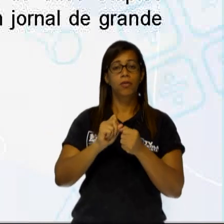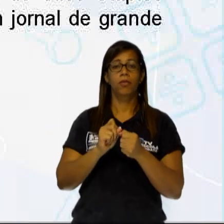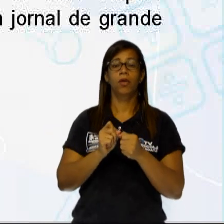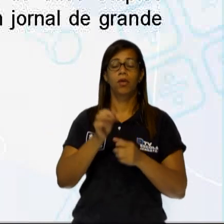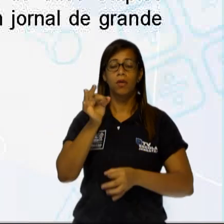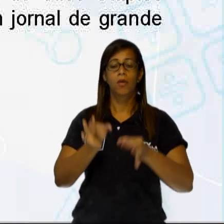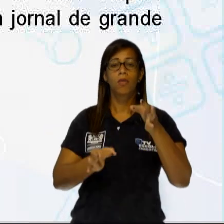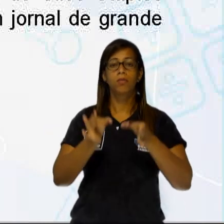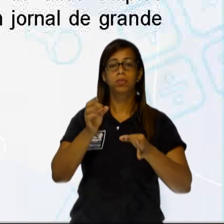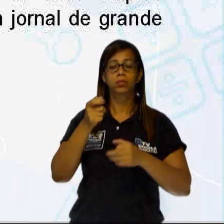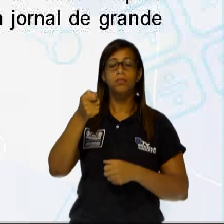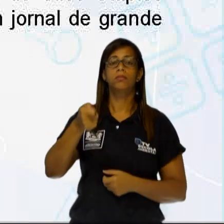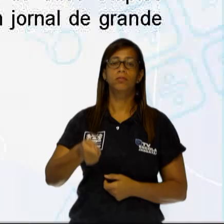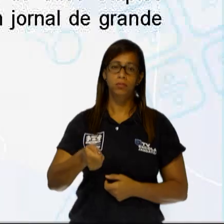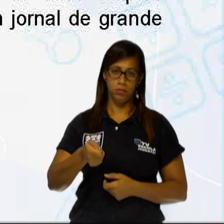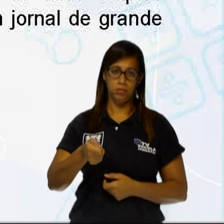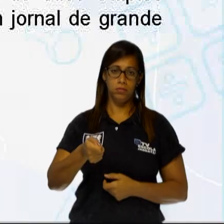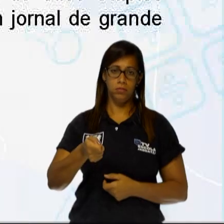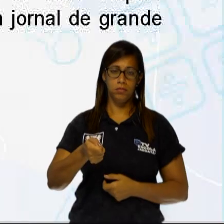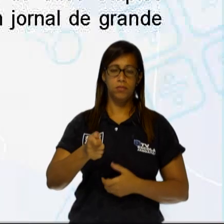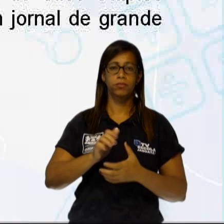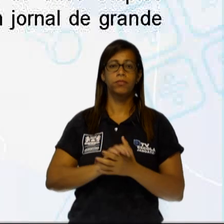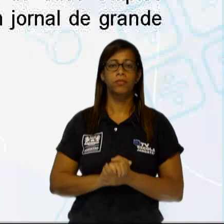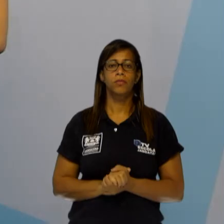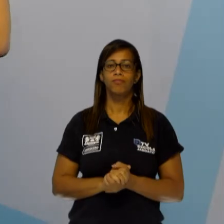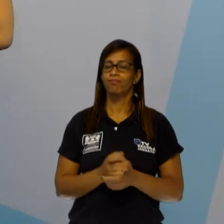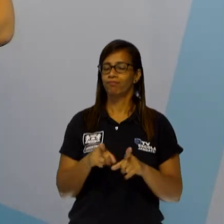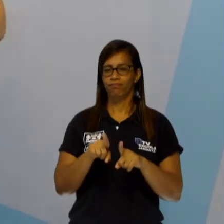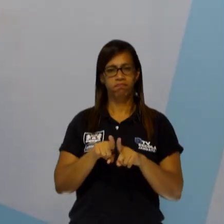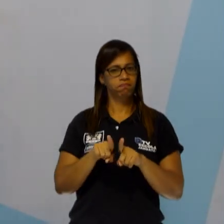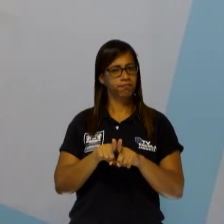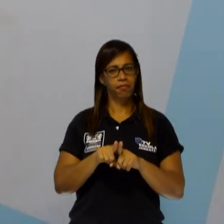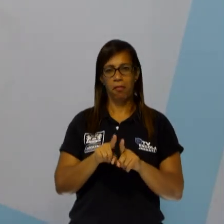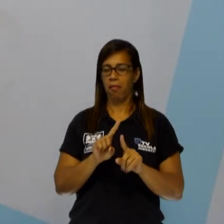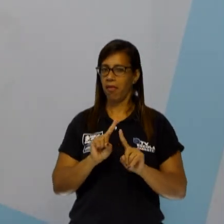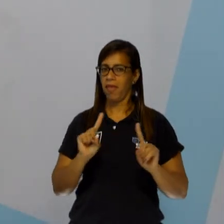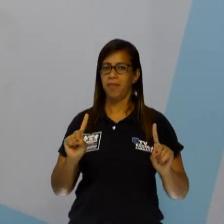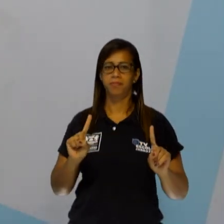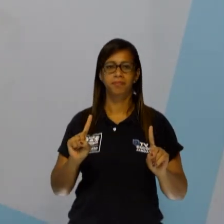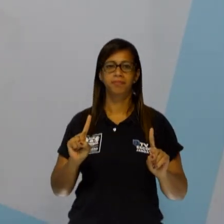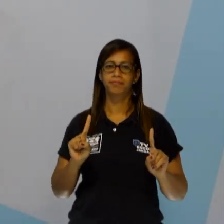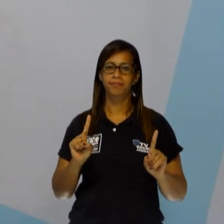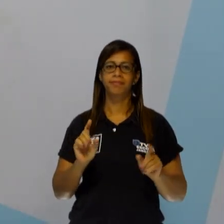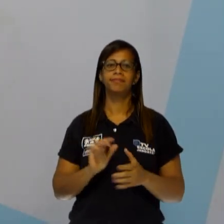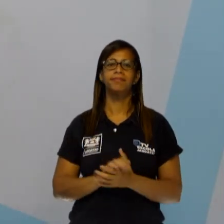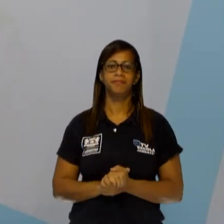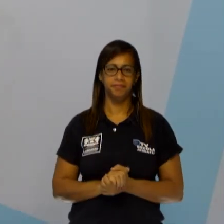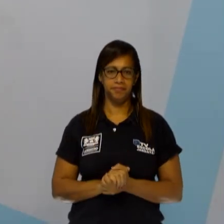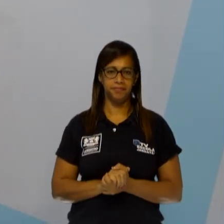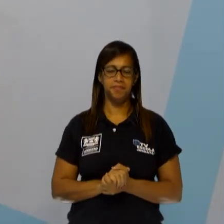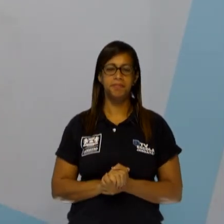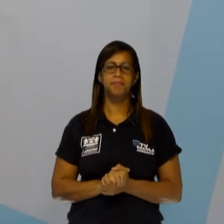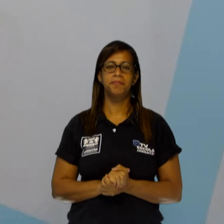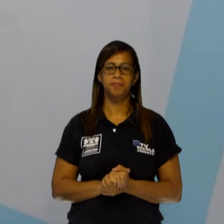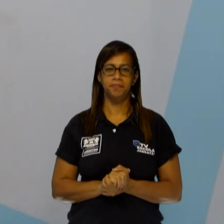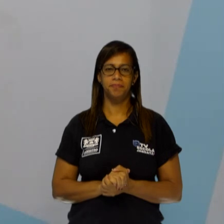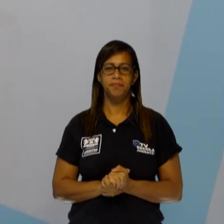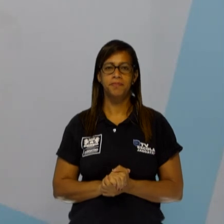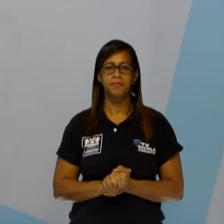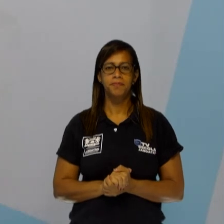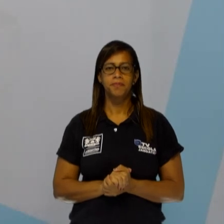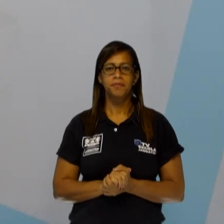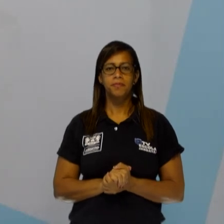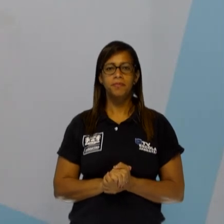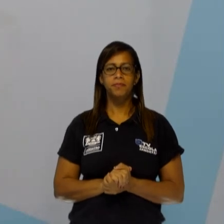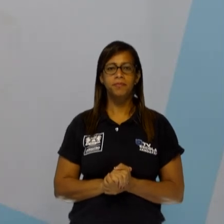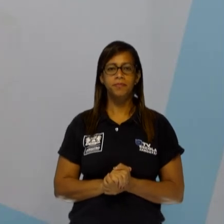a publicação do seu texto em um jornal de grande circulação. Também não, né, pessoal? Nós sabemos muito bem que a estrutura na